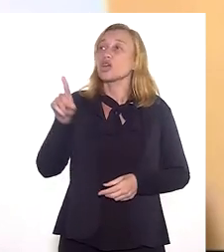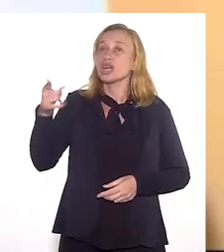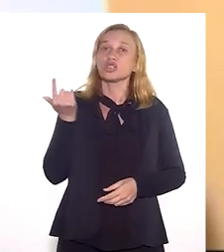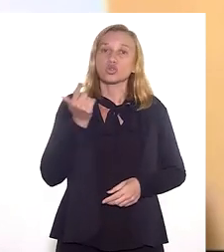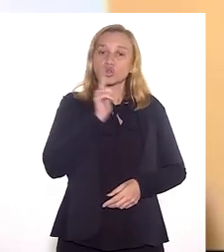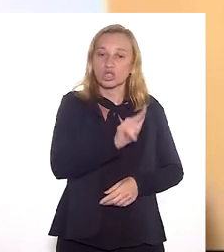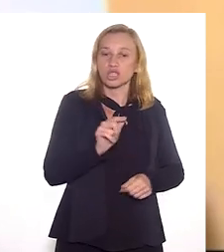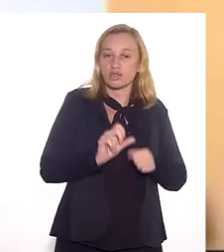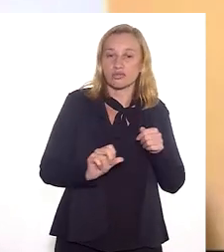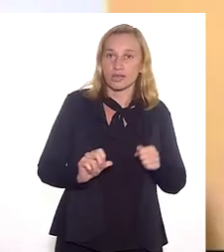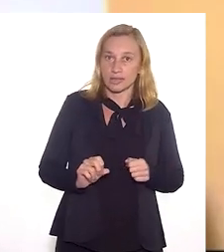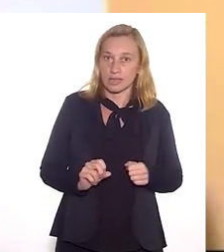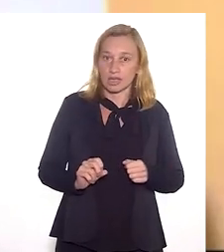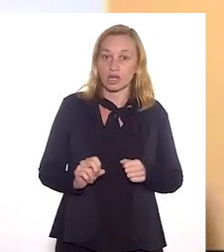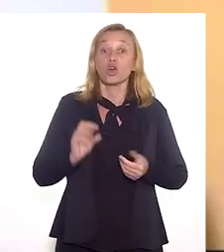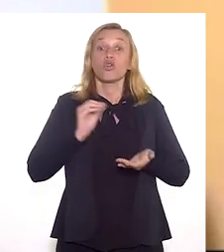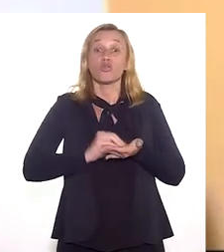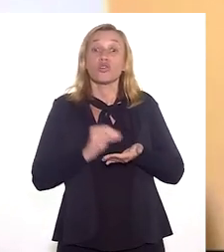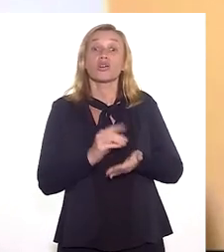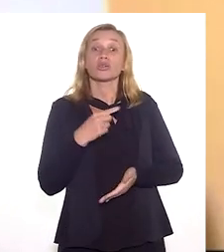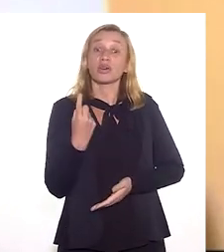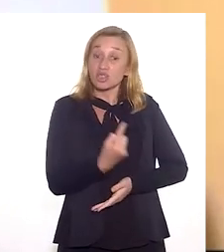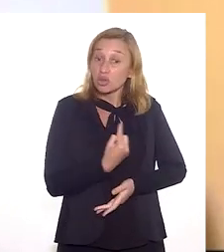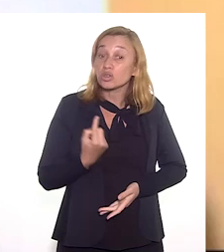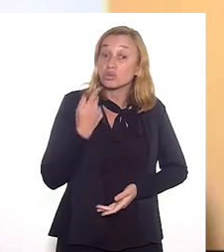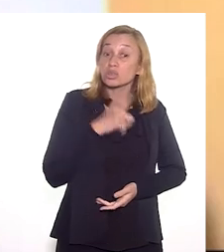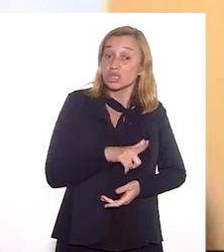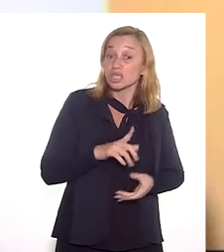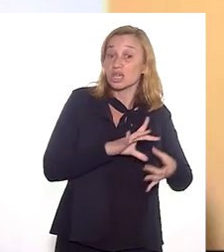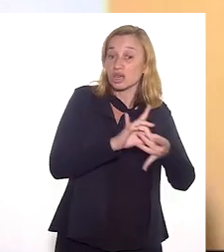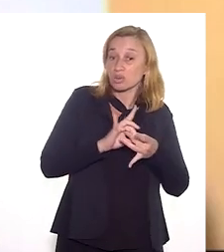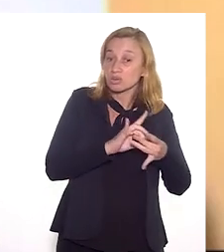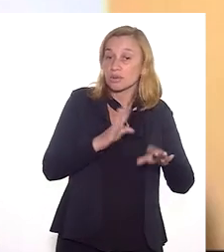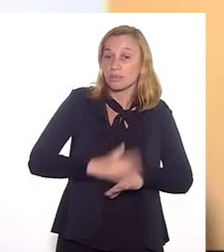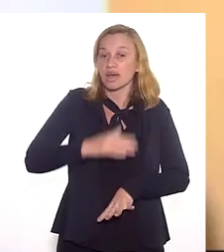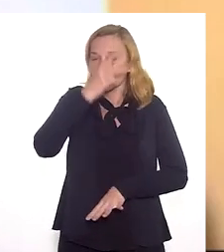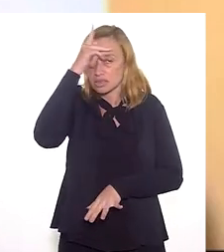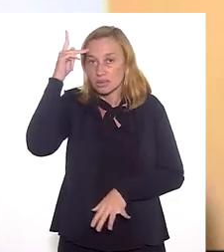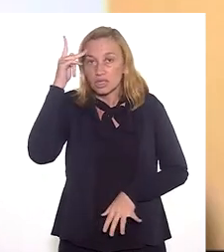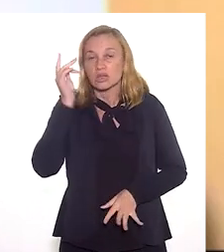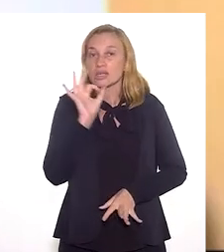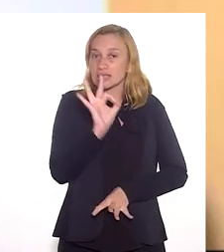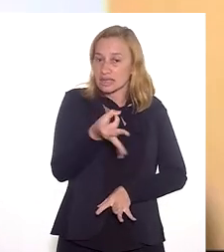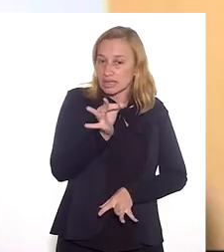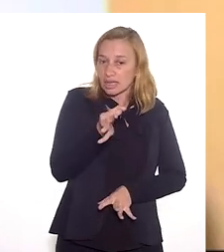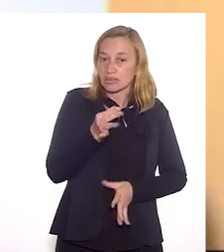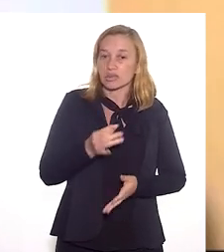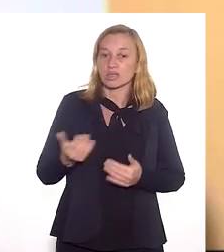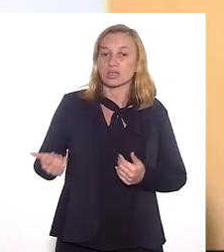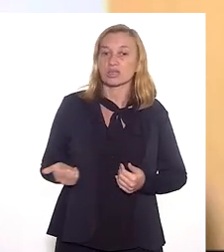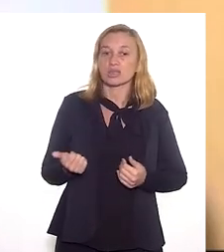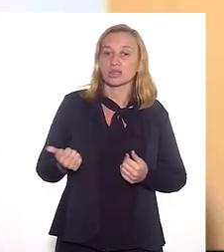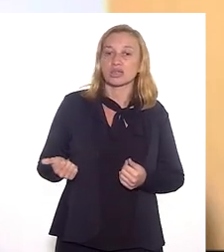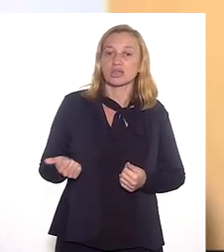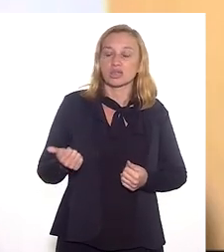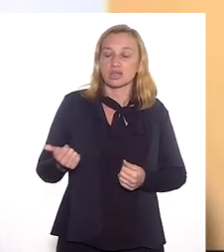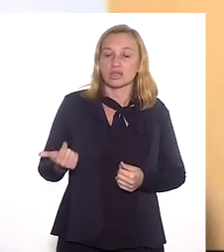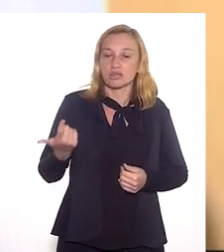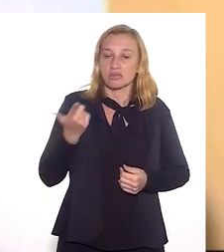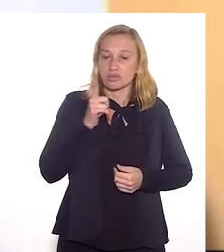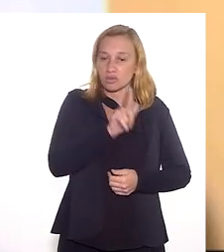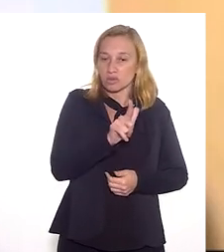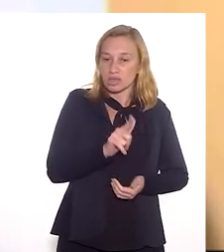importantes a gente observar, quer dizer, o que que eles conseguiram fazer, o que que falta aqui para a gente conseguir unir mais as pessoas e, de